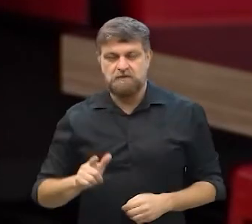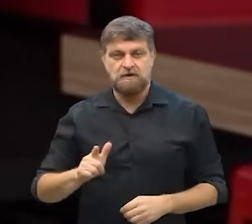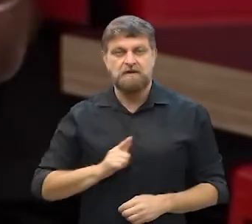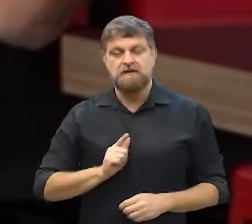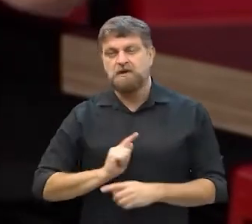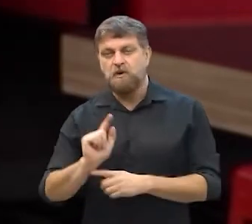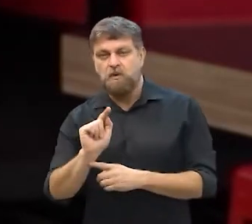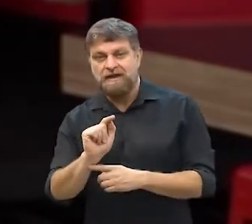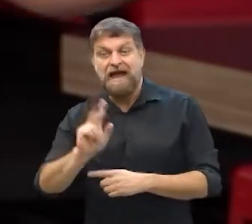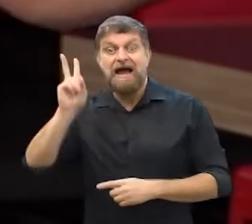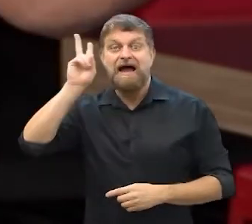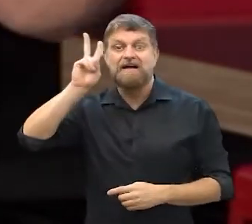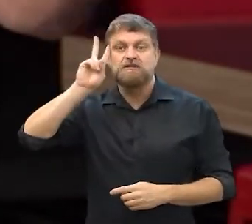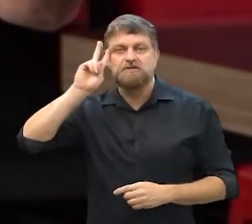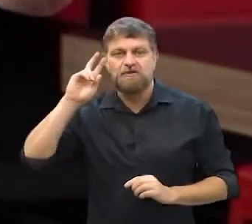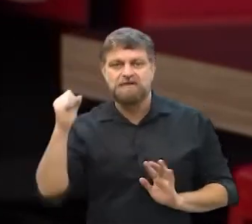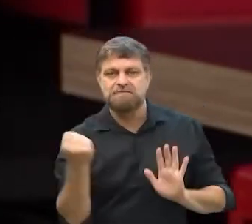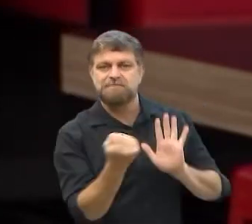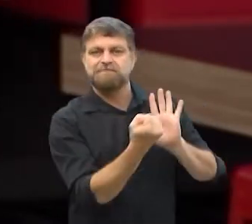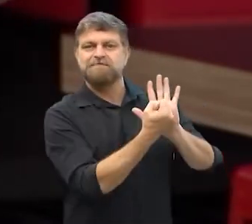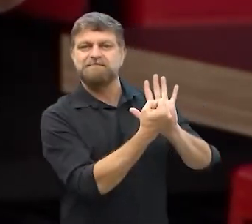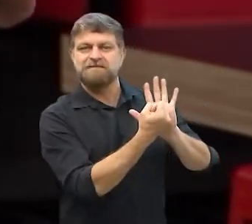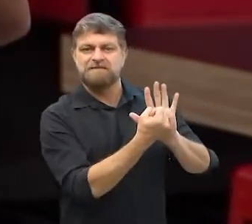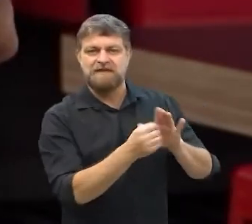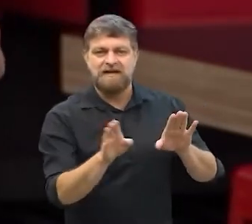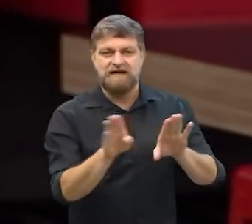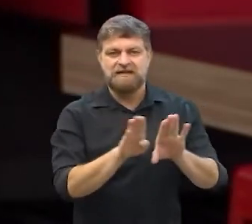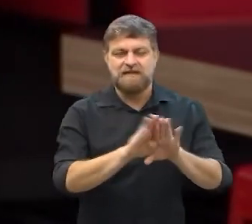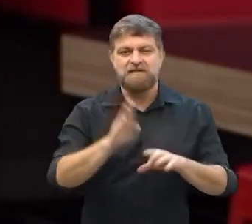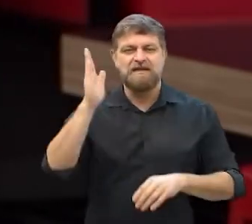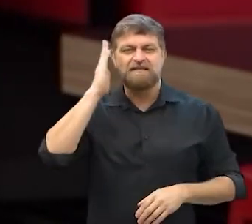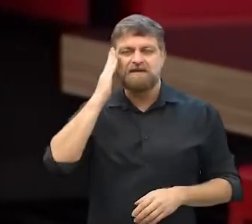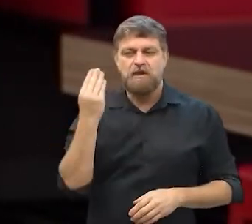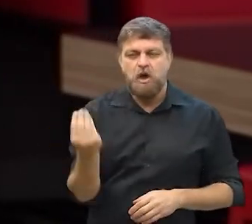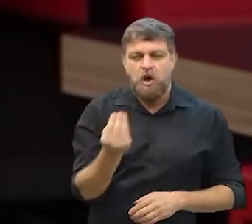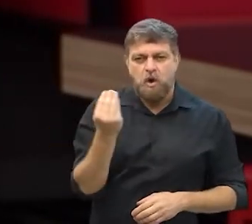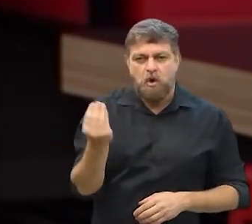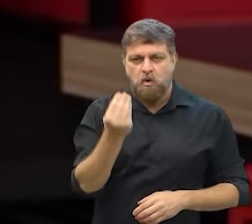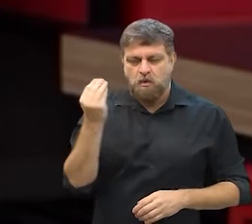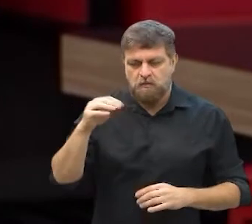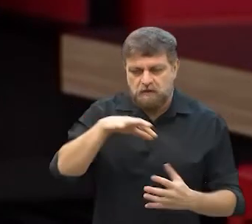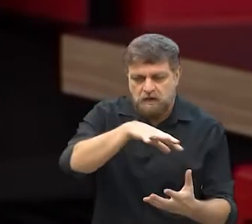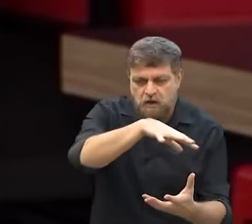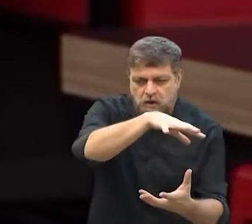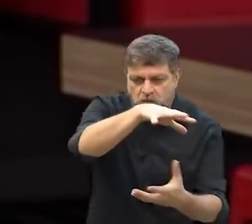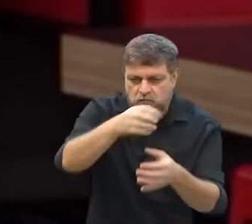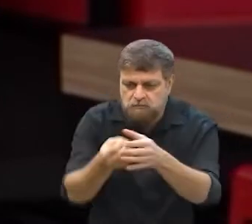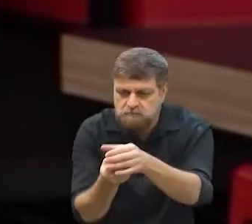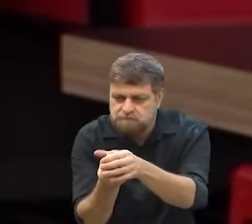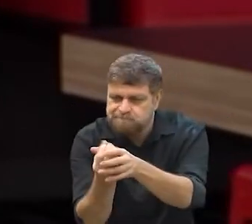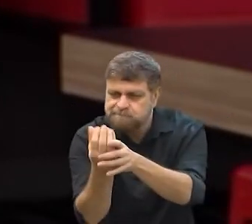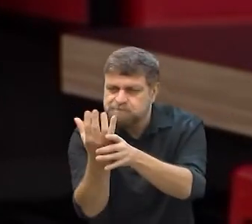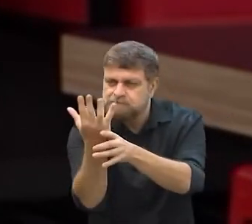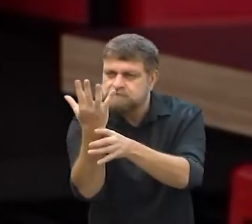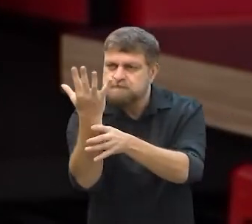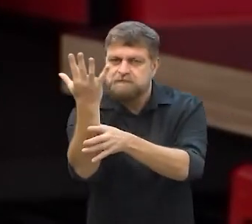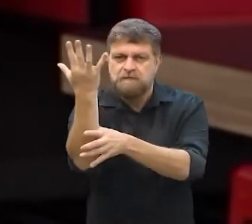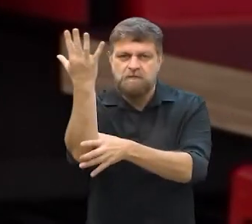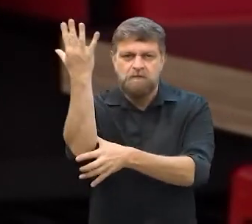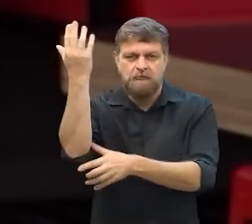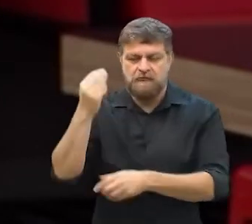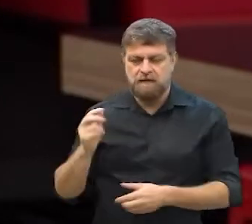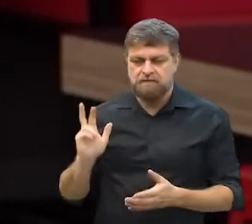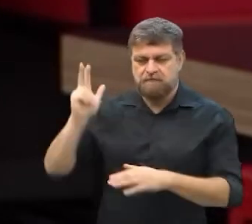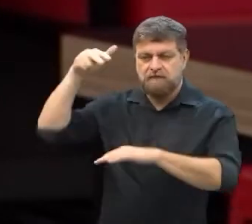um interesse histórico, um interesse da formação do mundo, da terra, dos